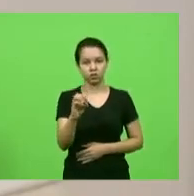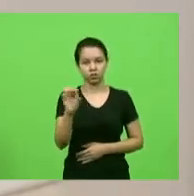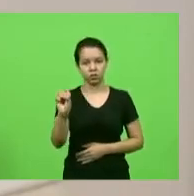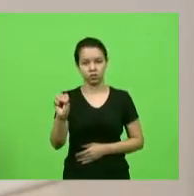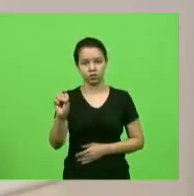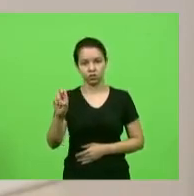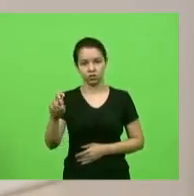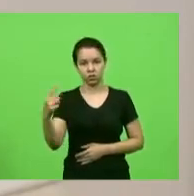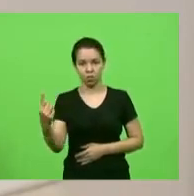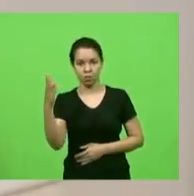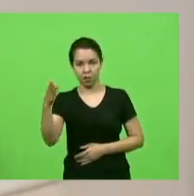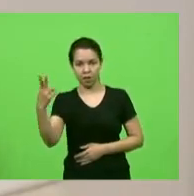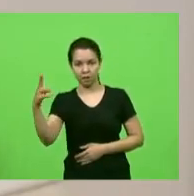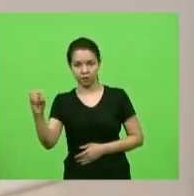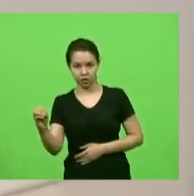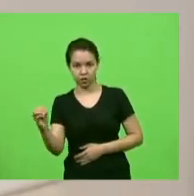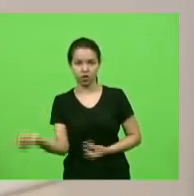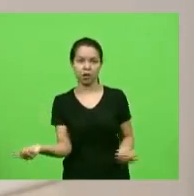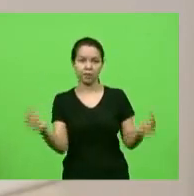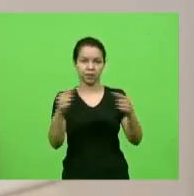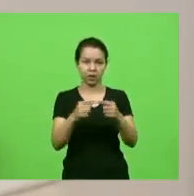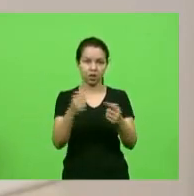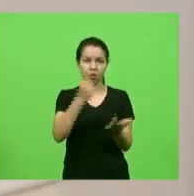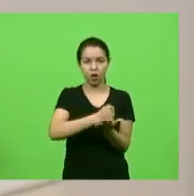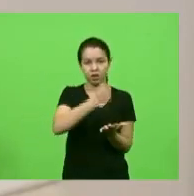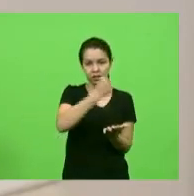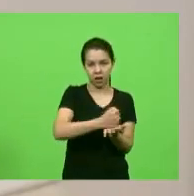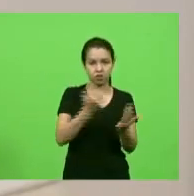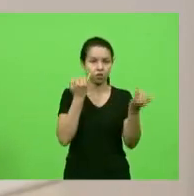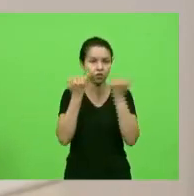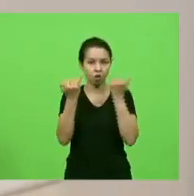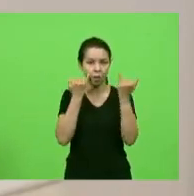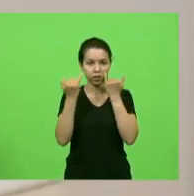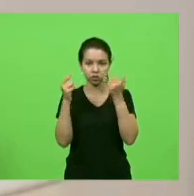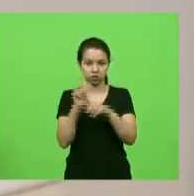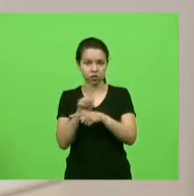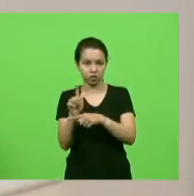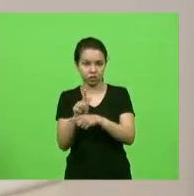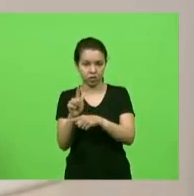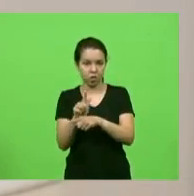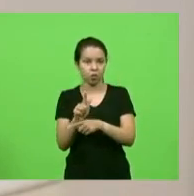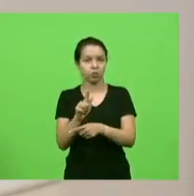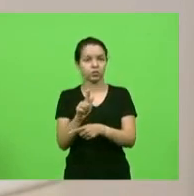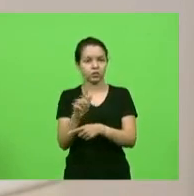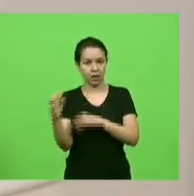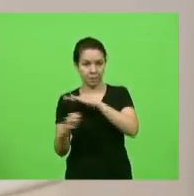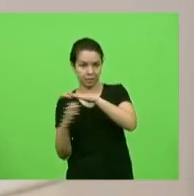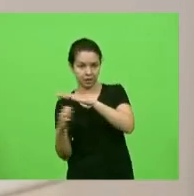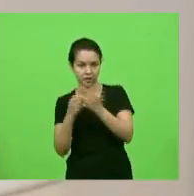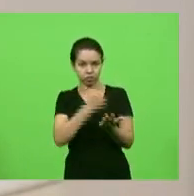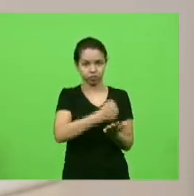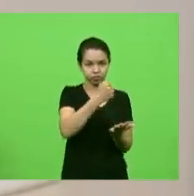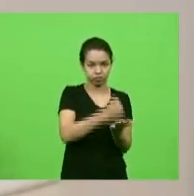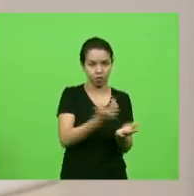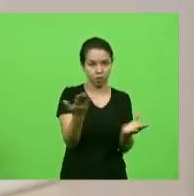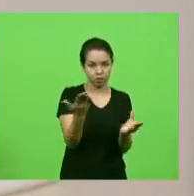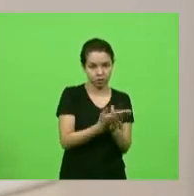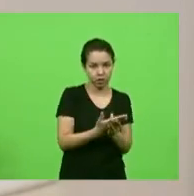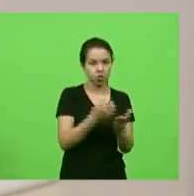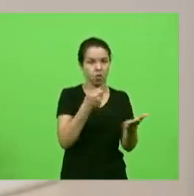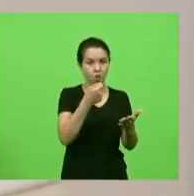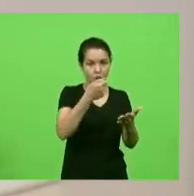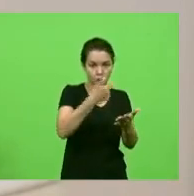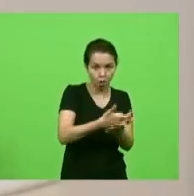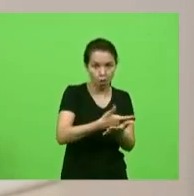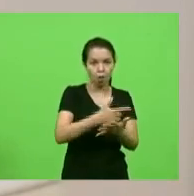40.851/2020, relativo ao cadastro de informações gerenciais da empresa contratada ao processo de aquisição dos respiradores.